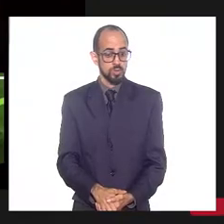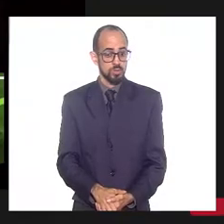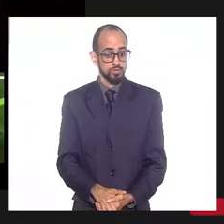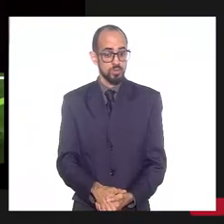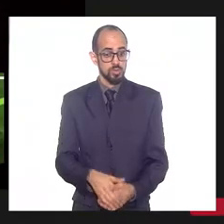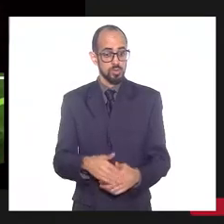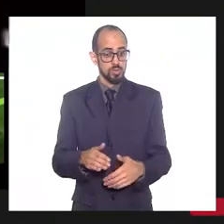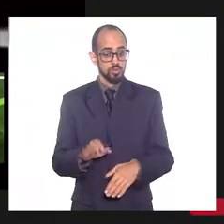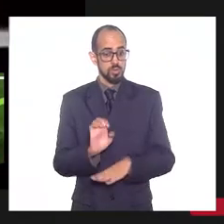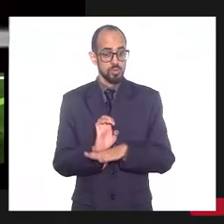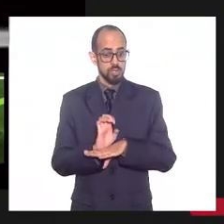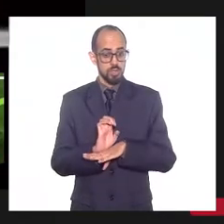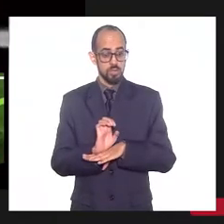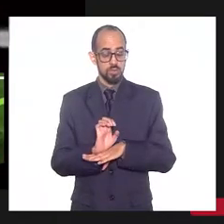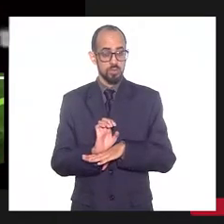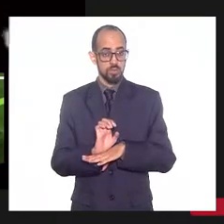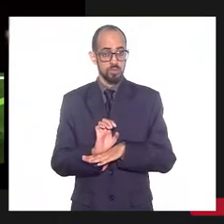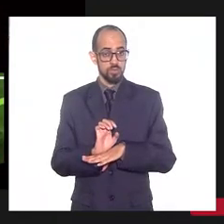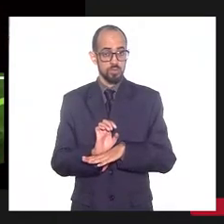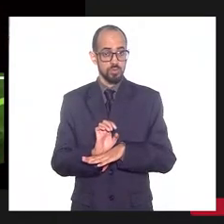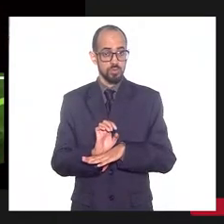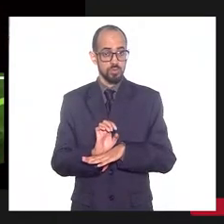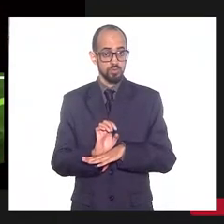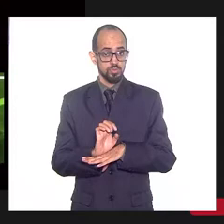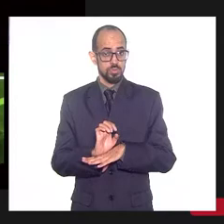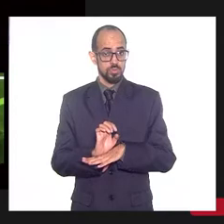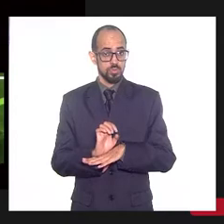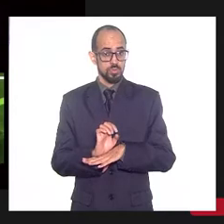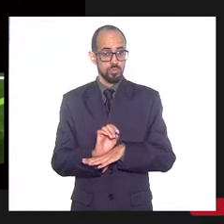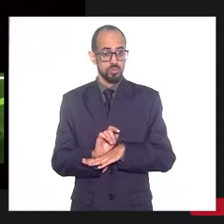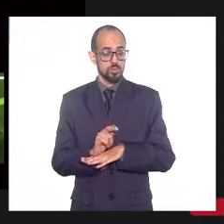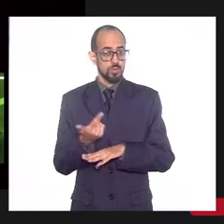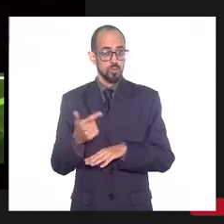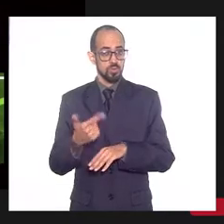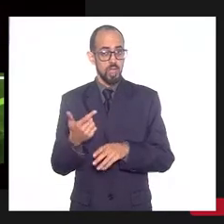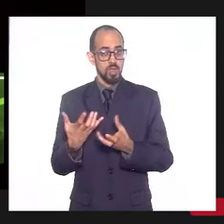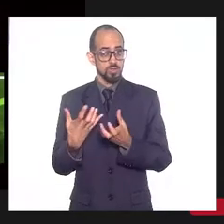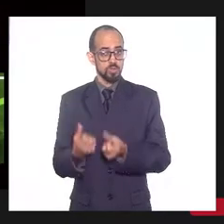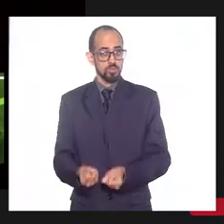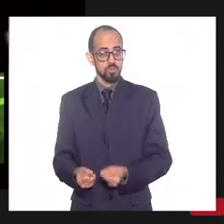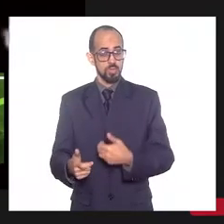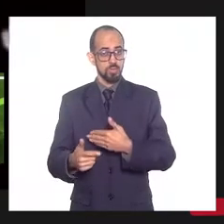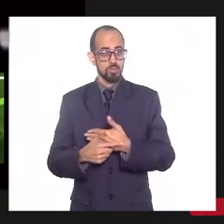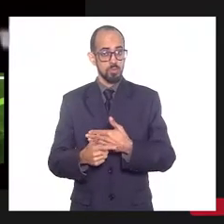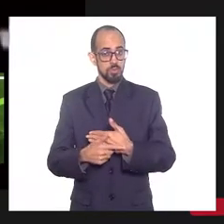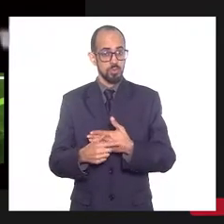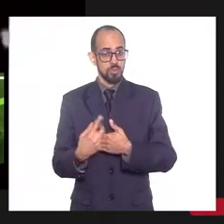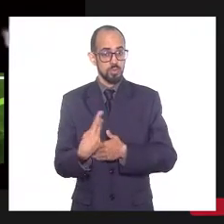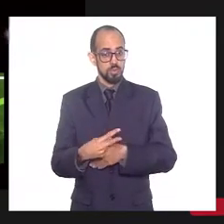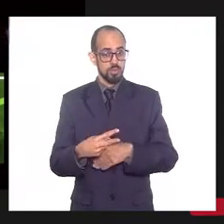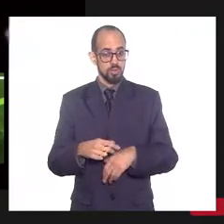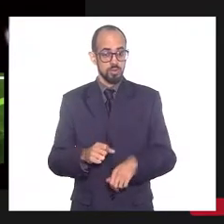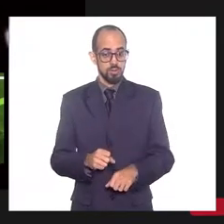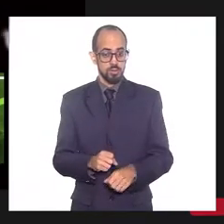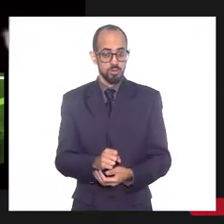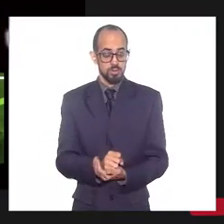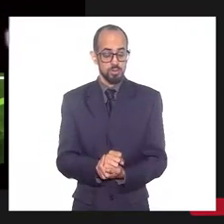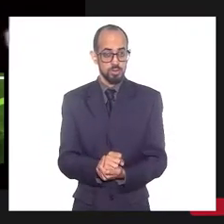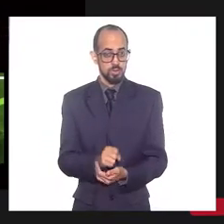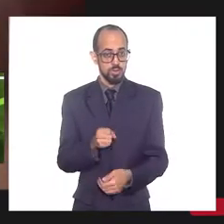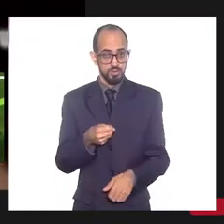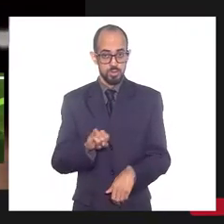o estado não tem que cumprir o papel dele e quando o estados